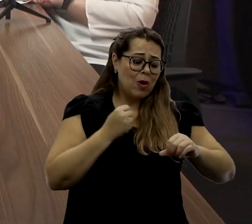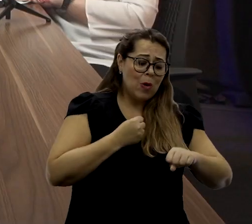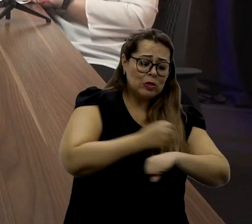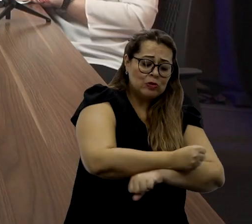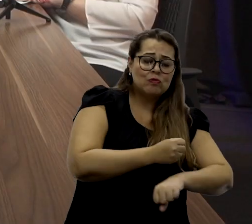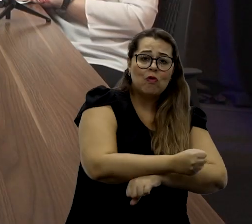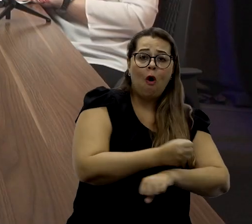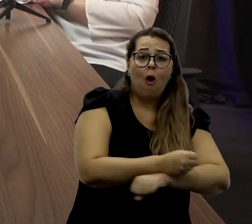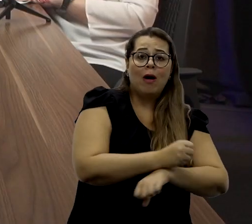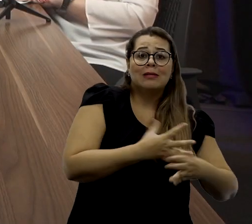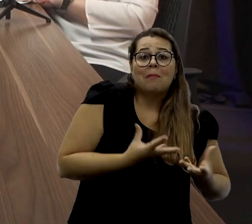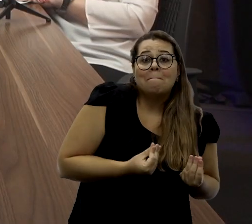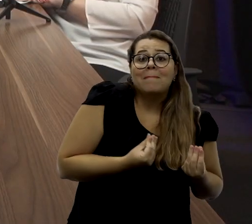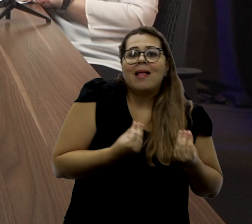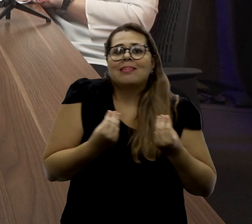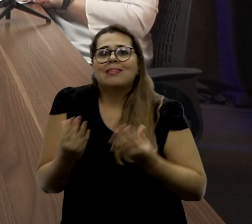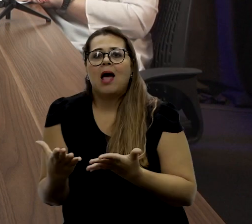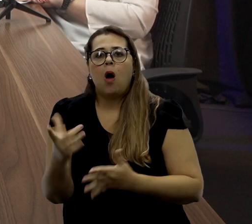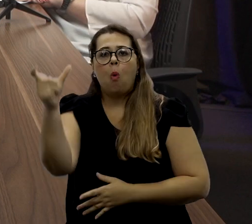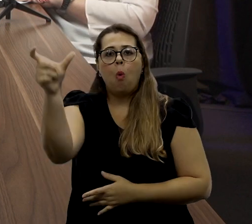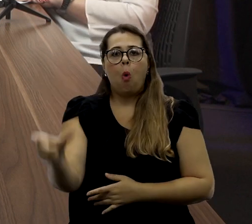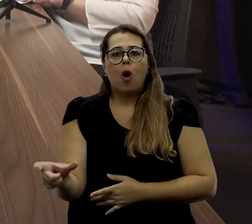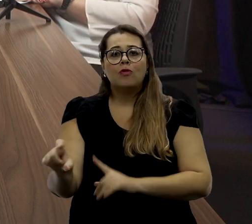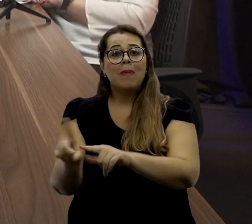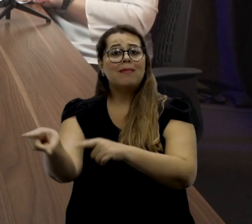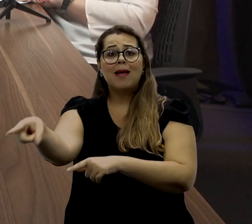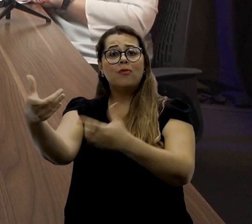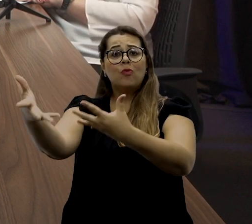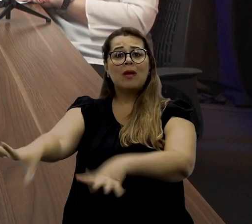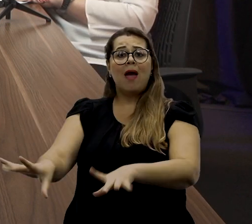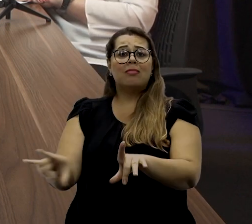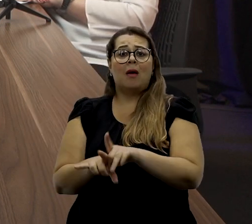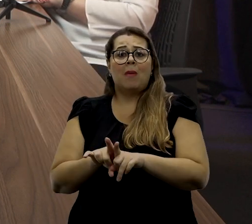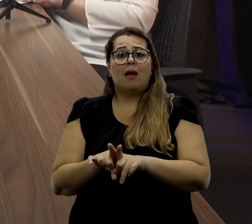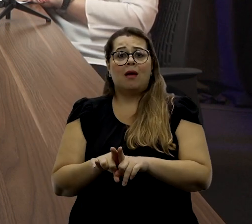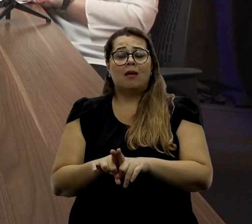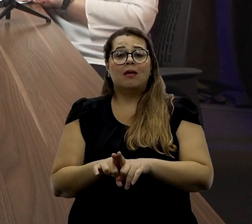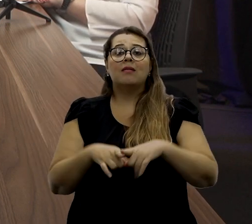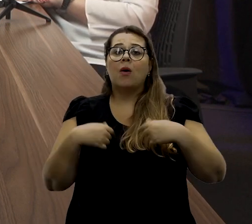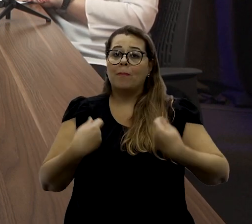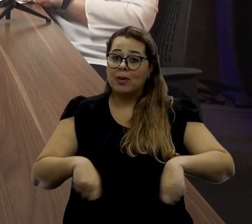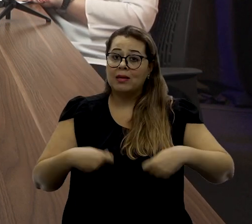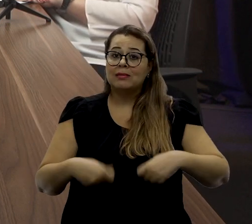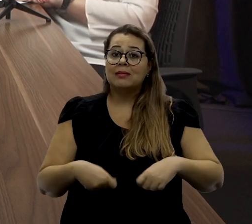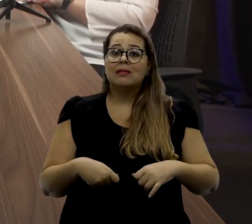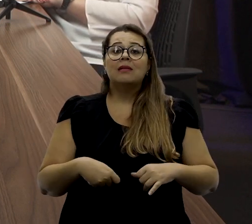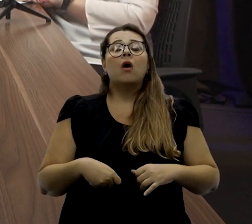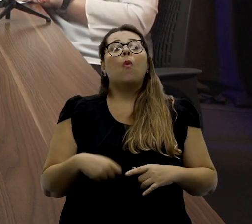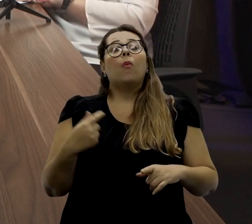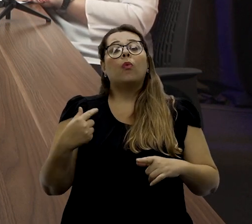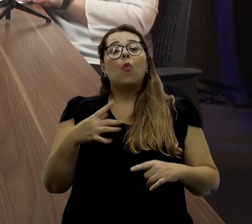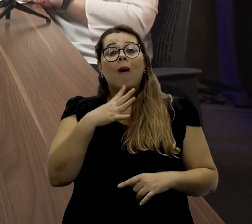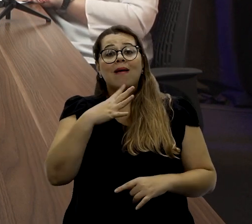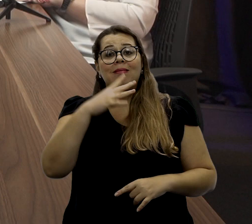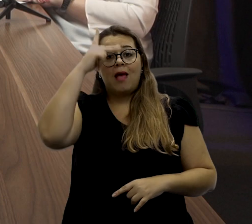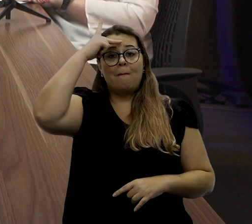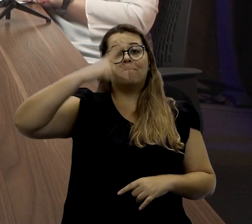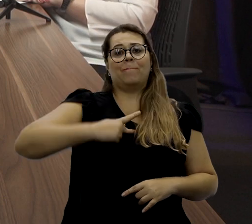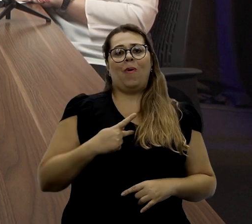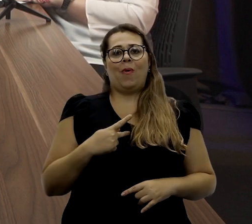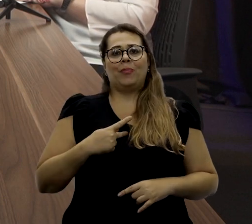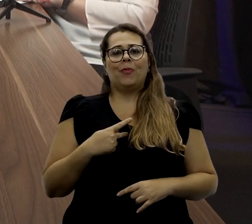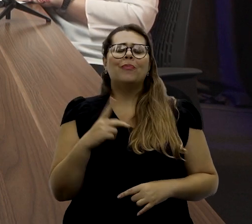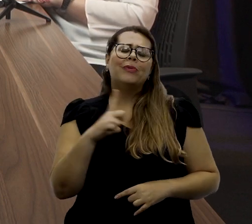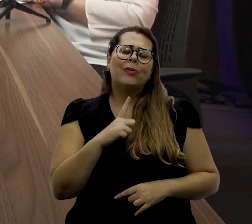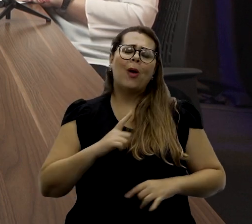esforça muito para atender a demanda do outro e nem é aquilo que o outro quer ou espera dela, né? Então há muito sofrimento nesse